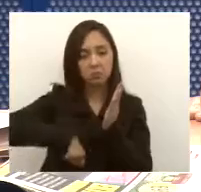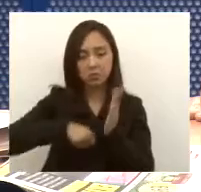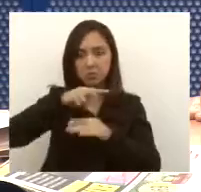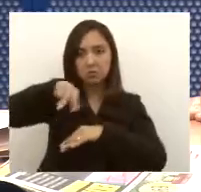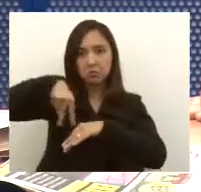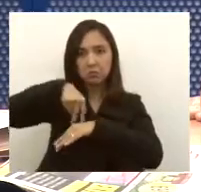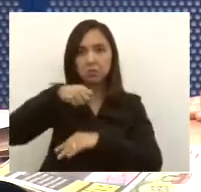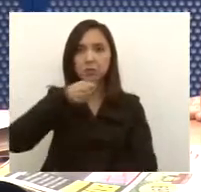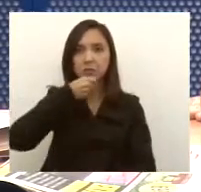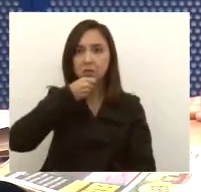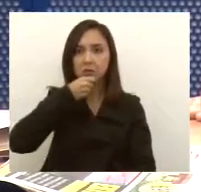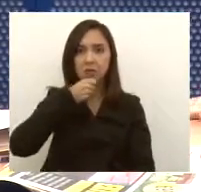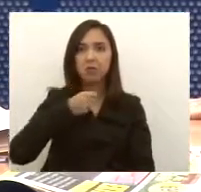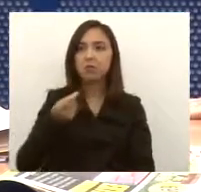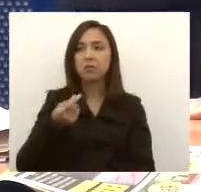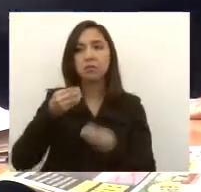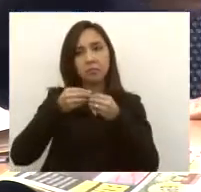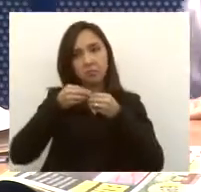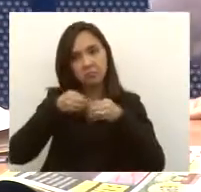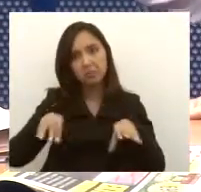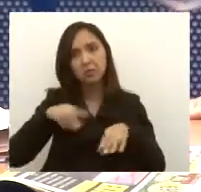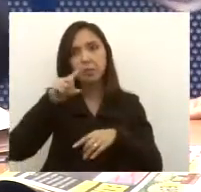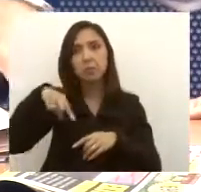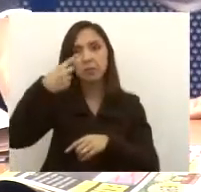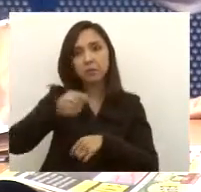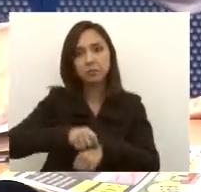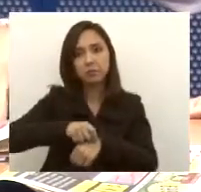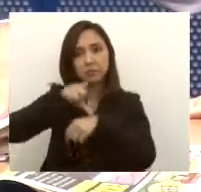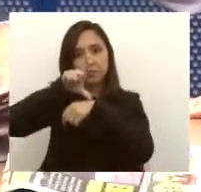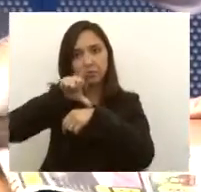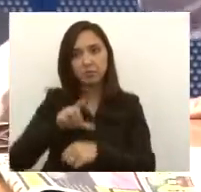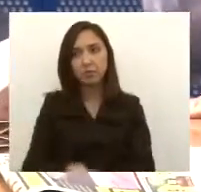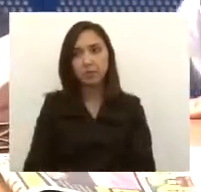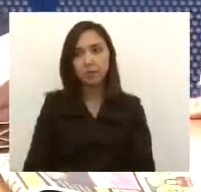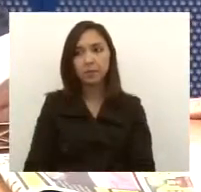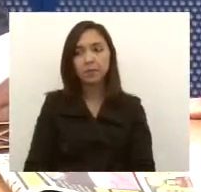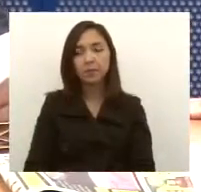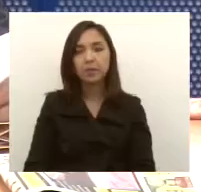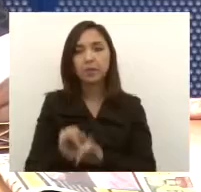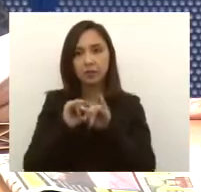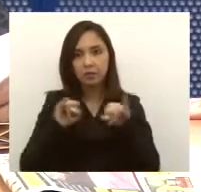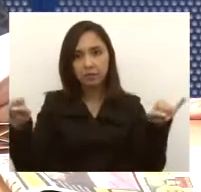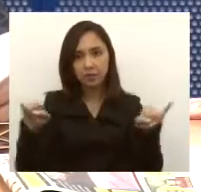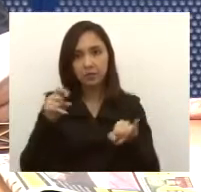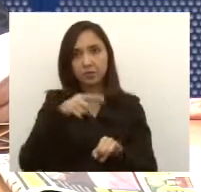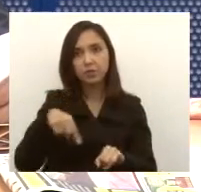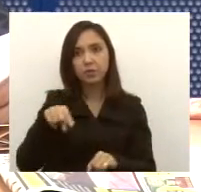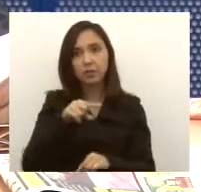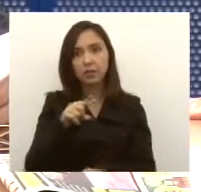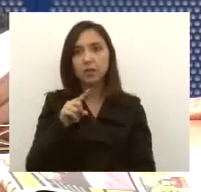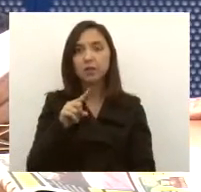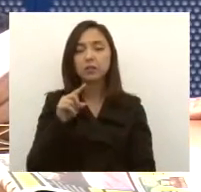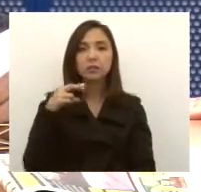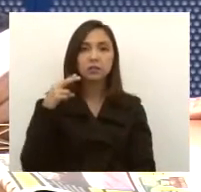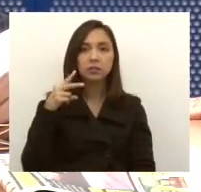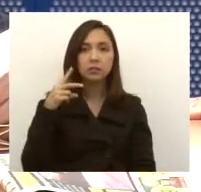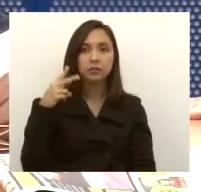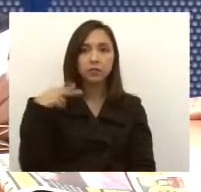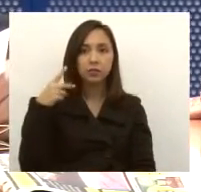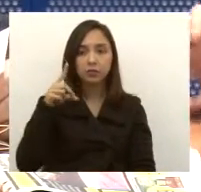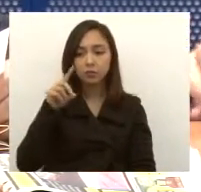tribuna livre, declaro a mesma por prejudicada. Passemos ao grande expediente. Informa aos senhores e diz que o vereador Daniel